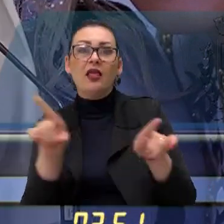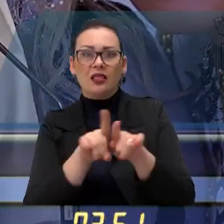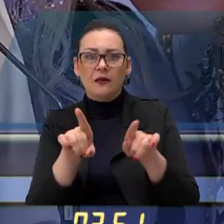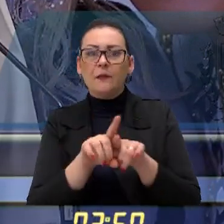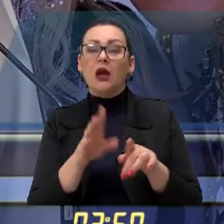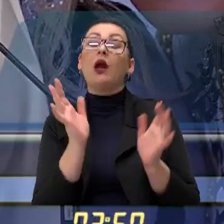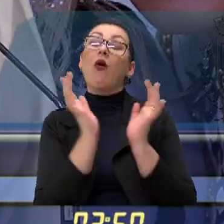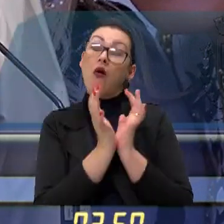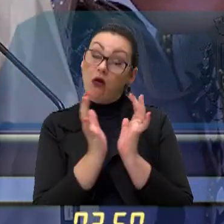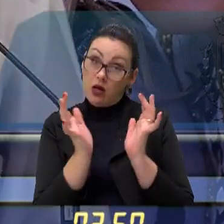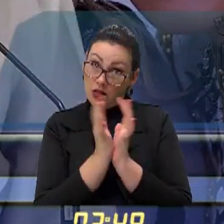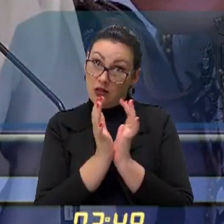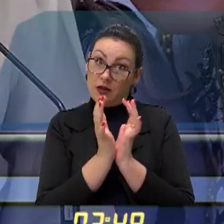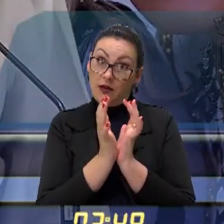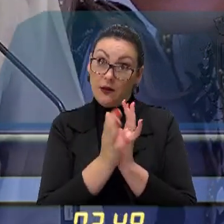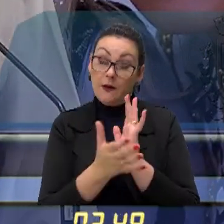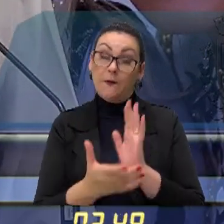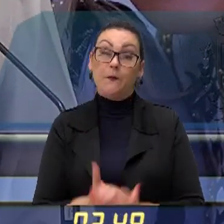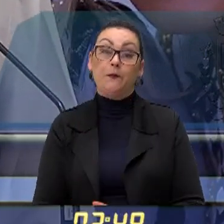nosso colega